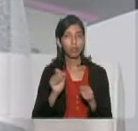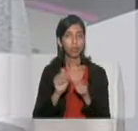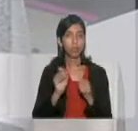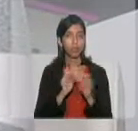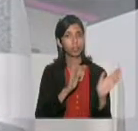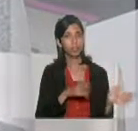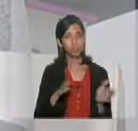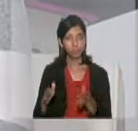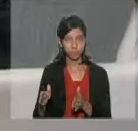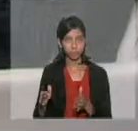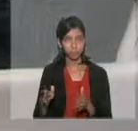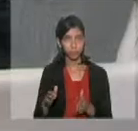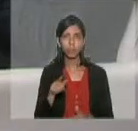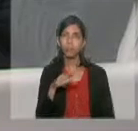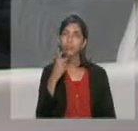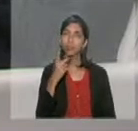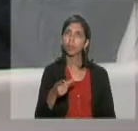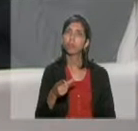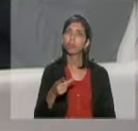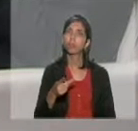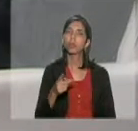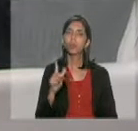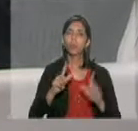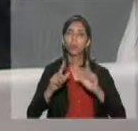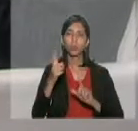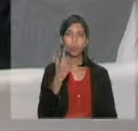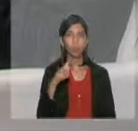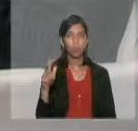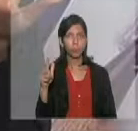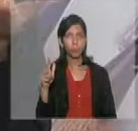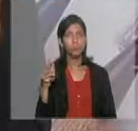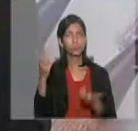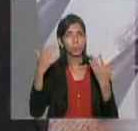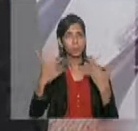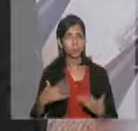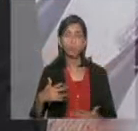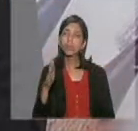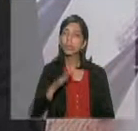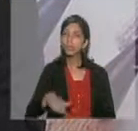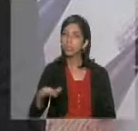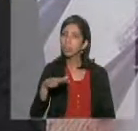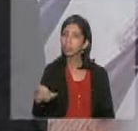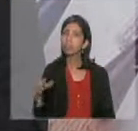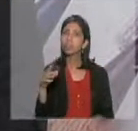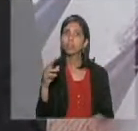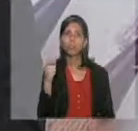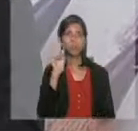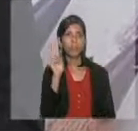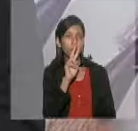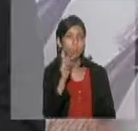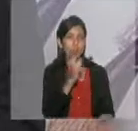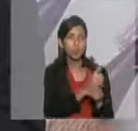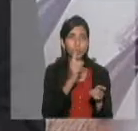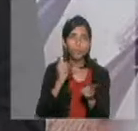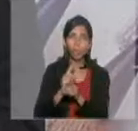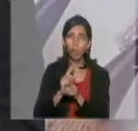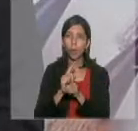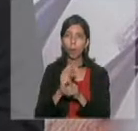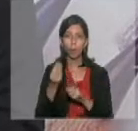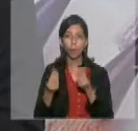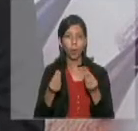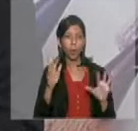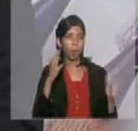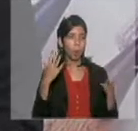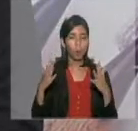nesses estágios. E como você está falando, e nós comentamos no programa anterior, quer dizer, a criança ali ela já vai descobrindo o mundo, tem a ver com a coordenação, o